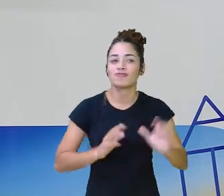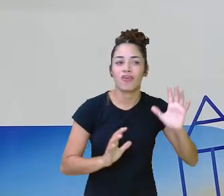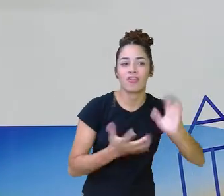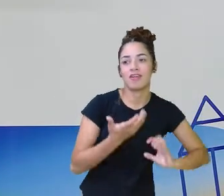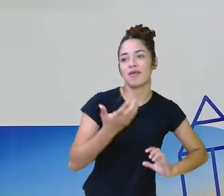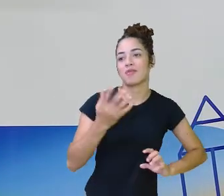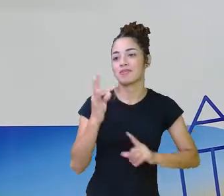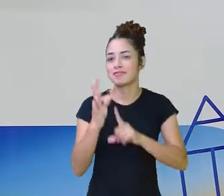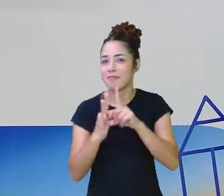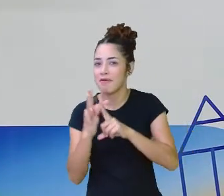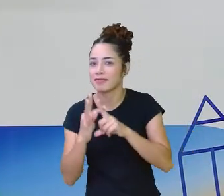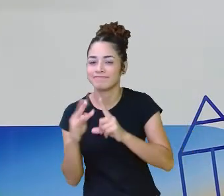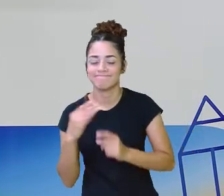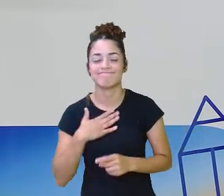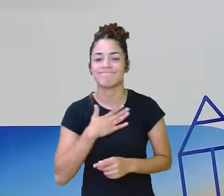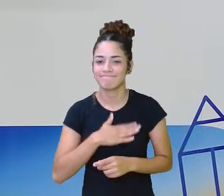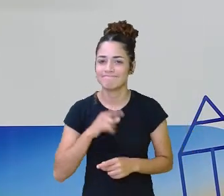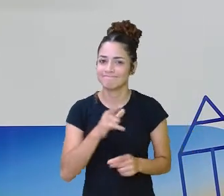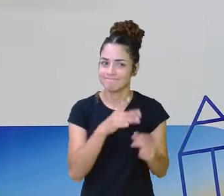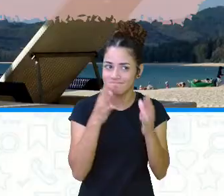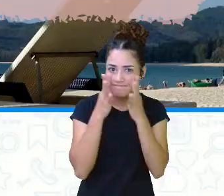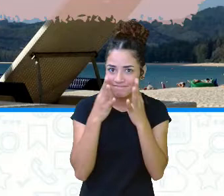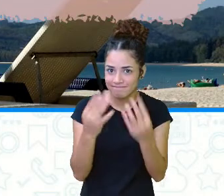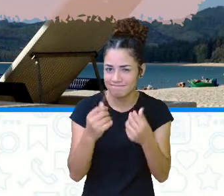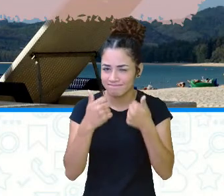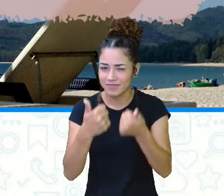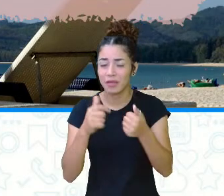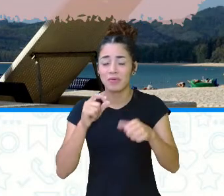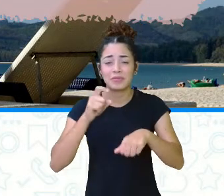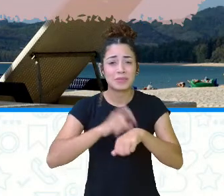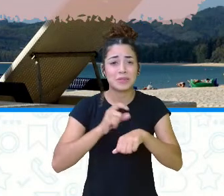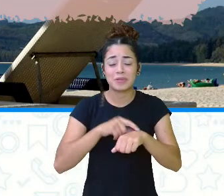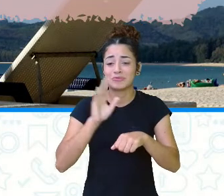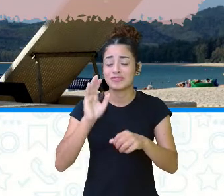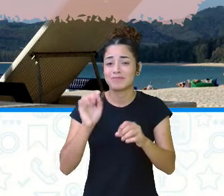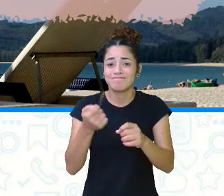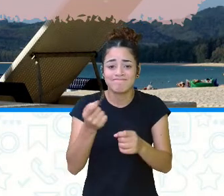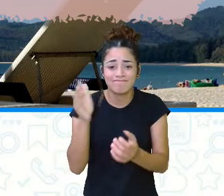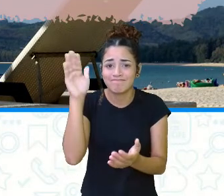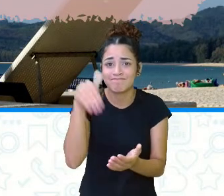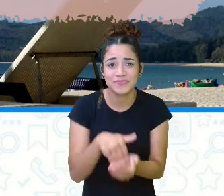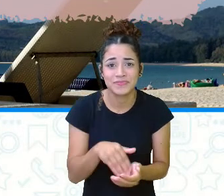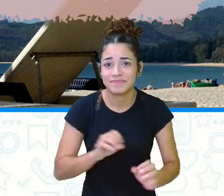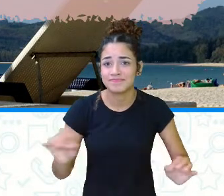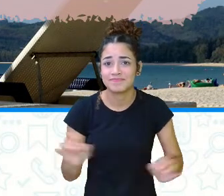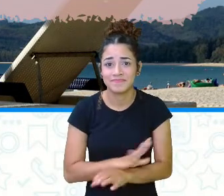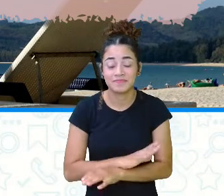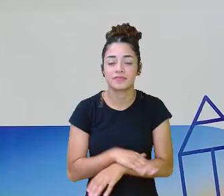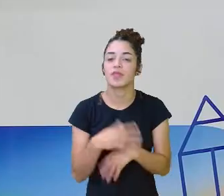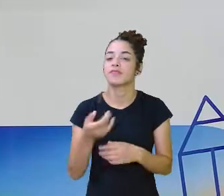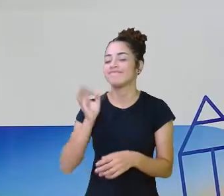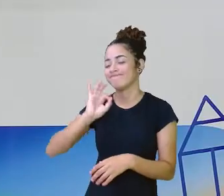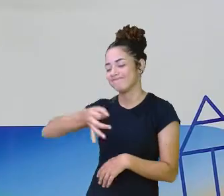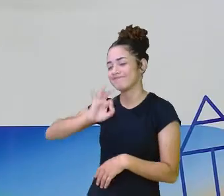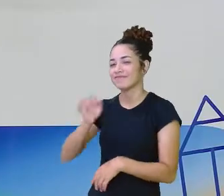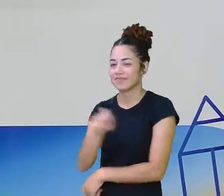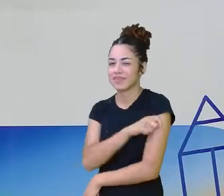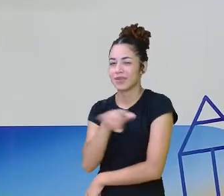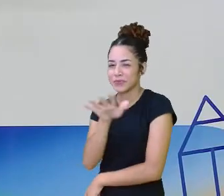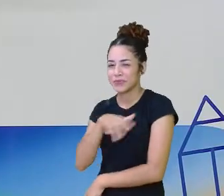para vocês aí, ó, ficarem bem ligadinhos. Mas nosso tempo já está quase acabando, professor Eli. Isso mesmo. Os nossos estudantes